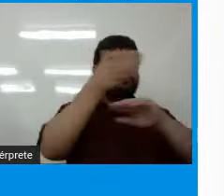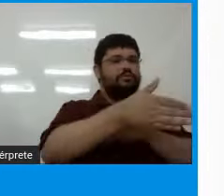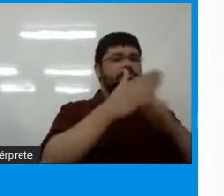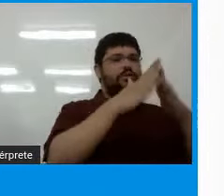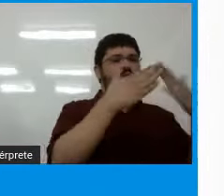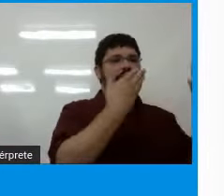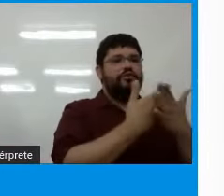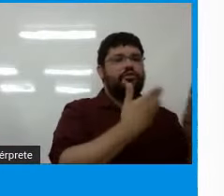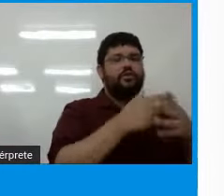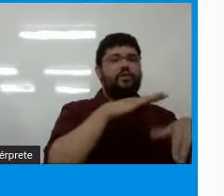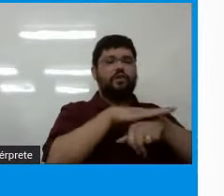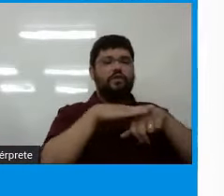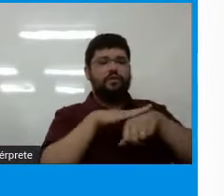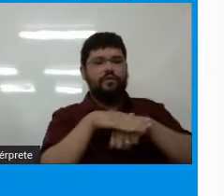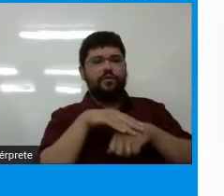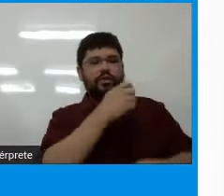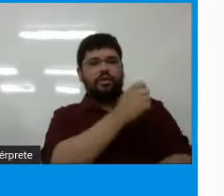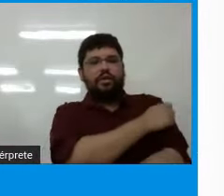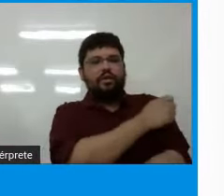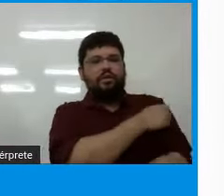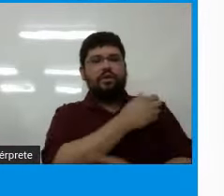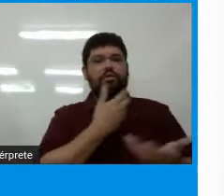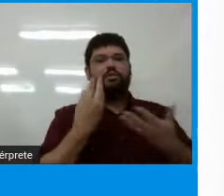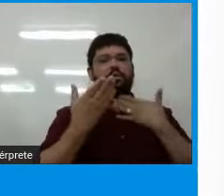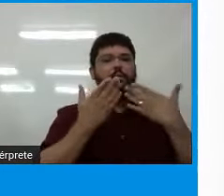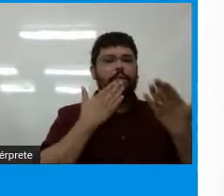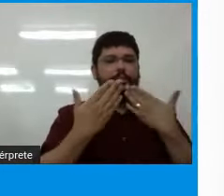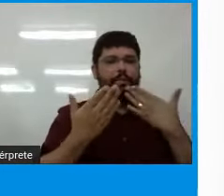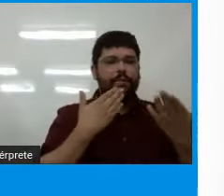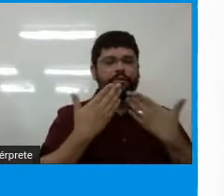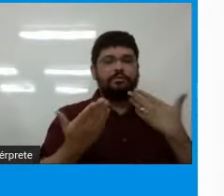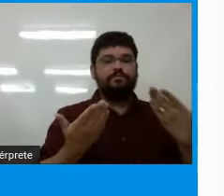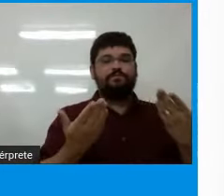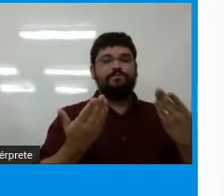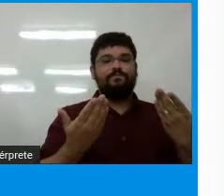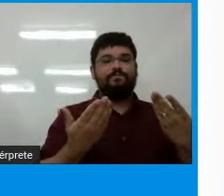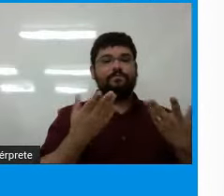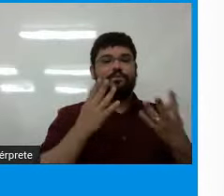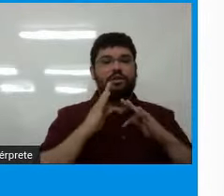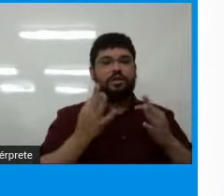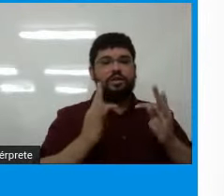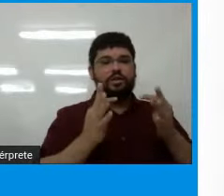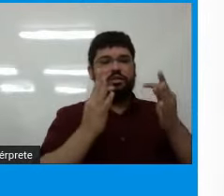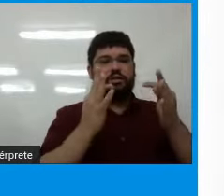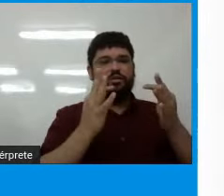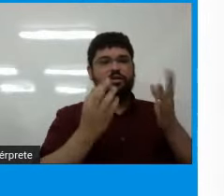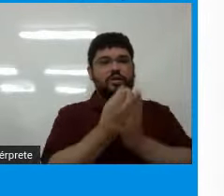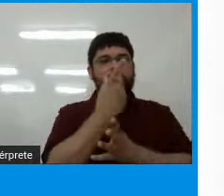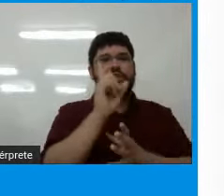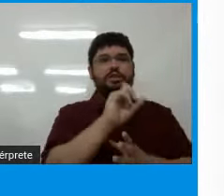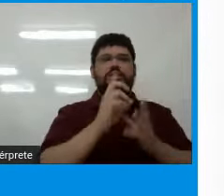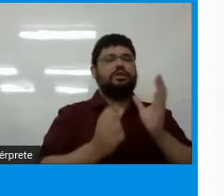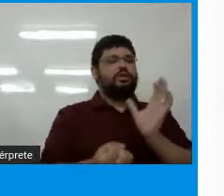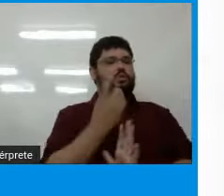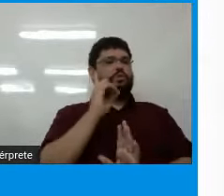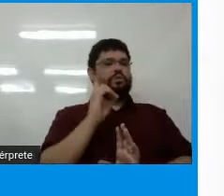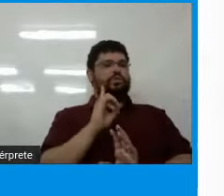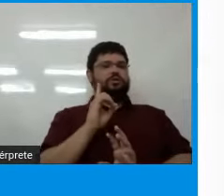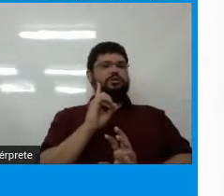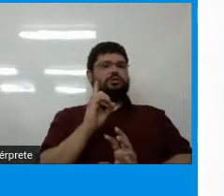com os nossos alunos, e a tecnologia surge, né? Não, na verdade, não surge, ela vem